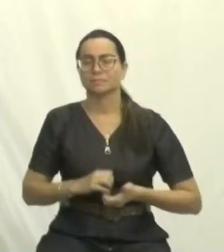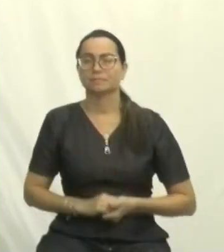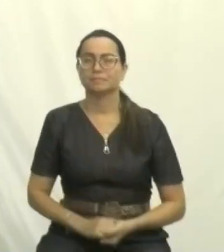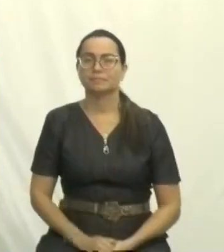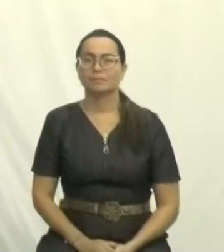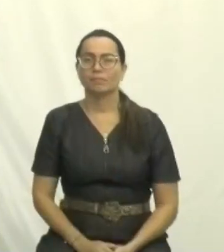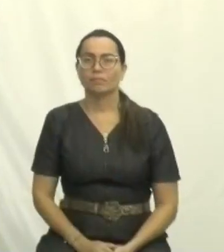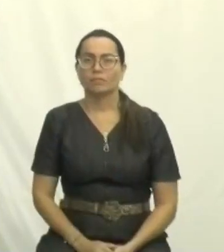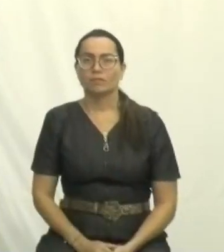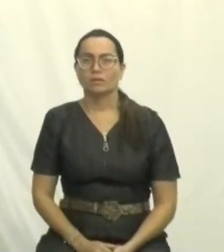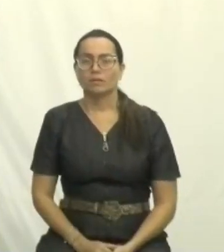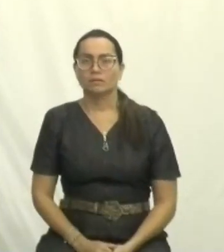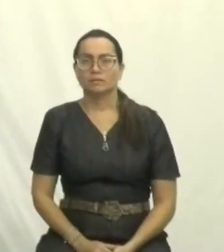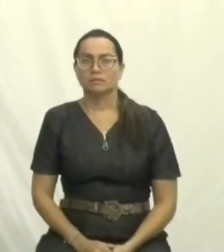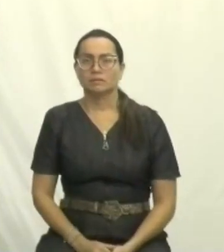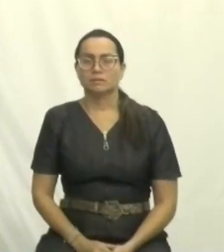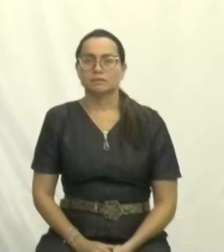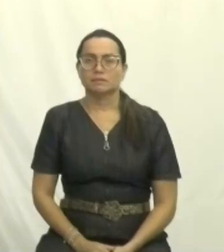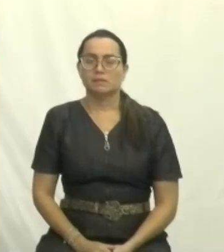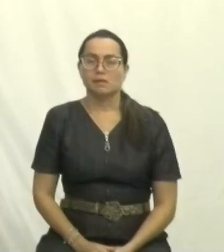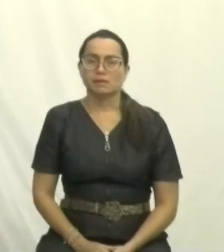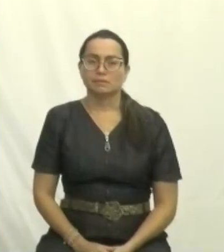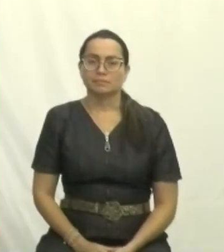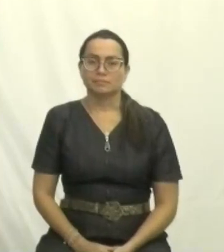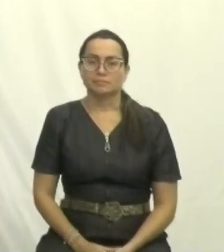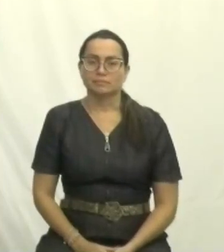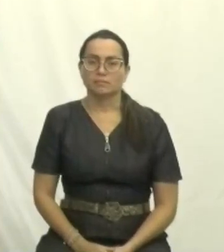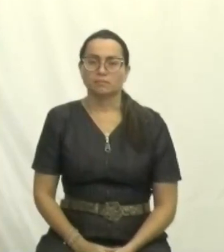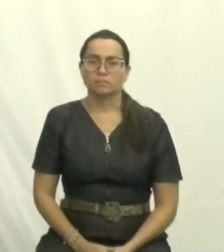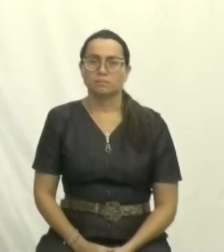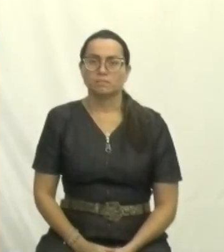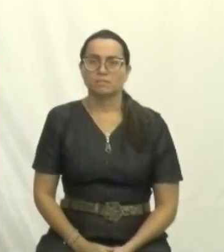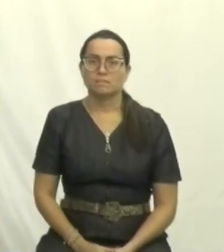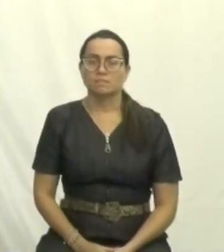Maria Gorete Pizente, assessora parlamentar.